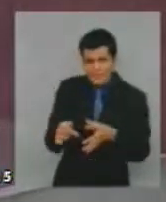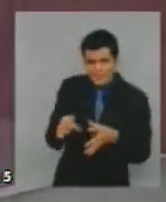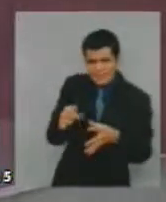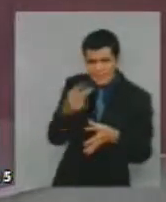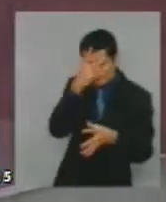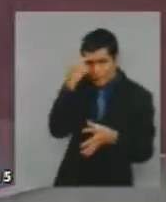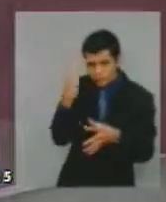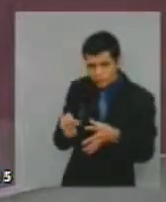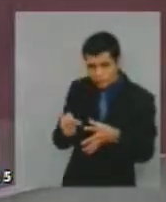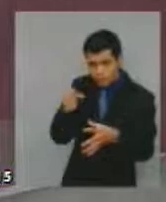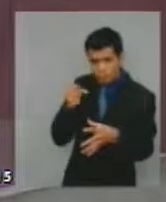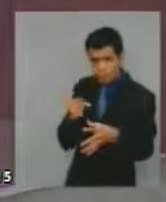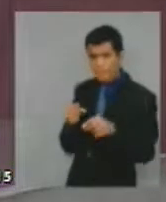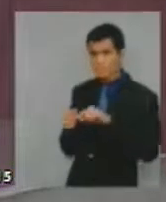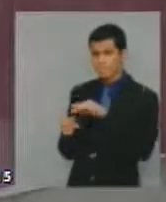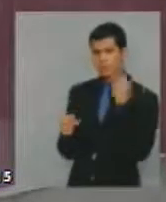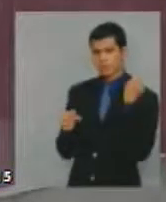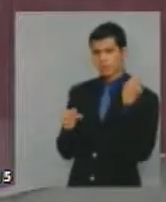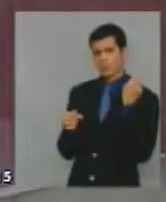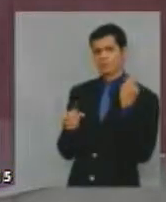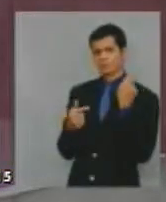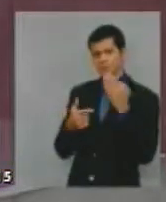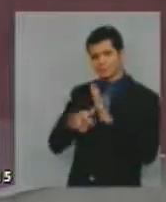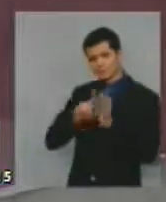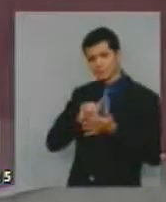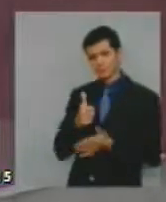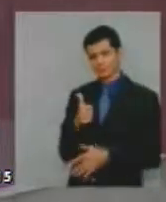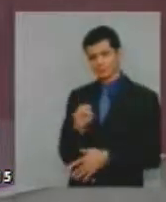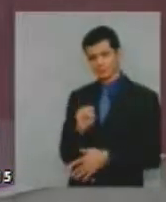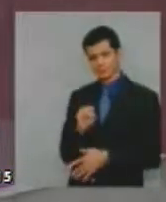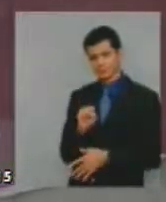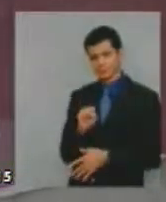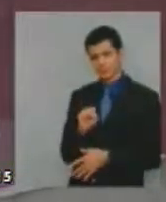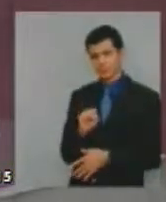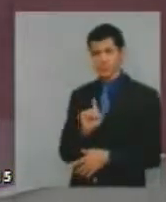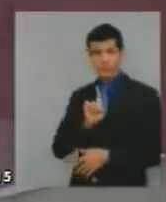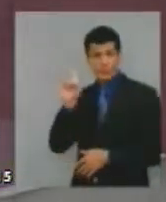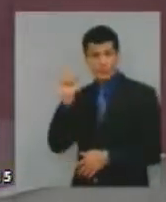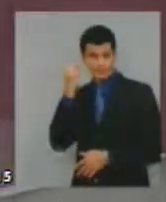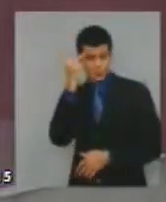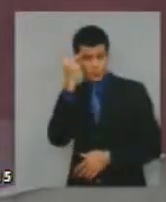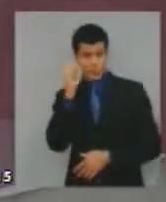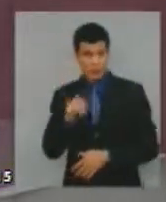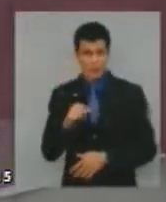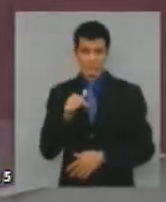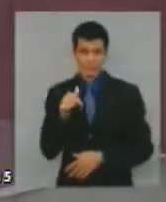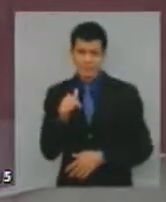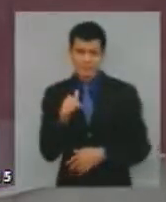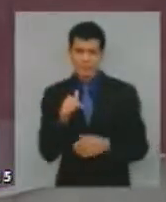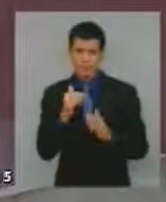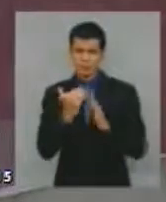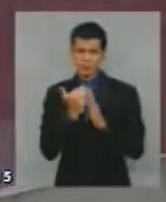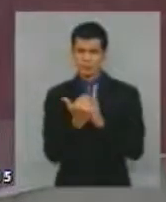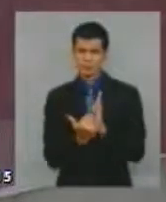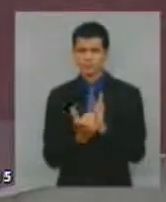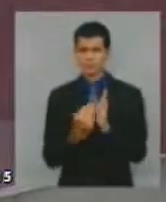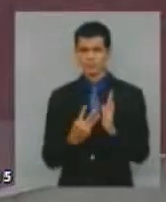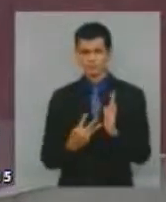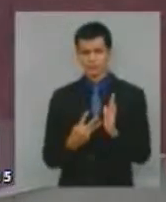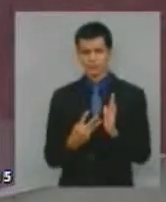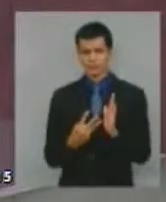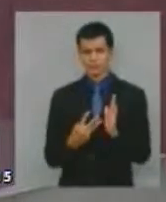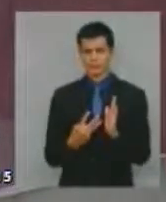para 3,74. Era 7,12 em 2005, caiu para 3,74 em 2012. Rio,